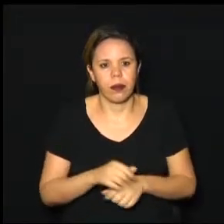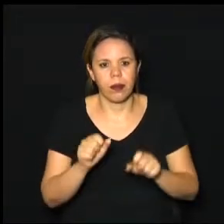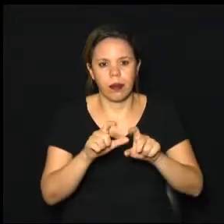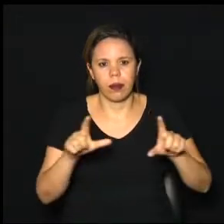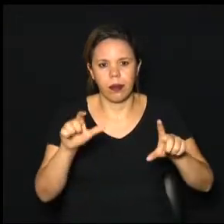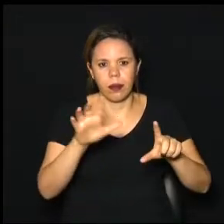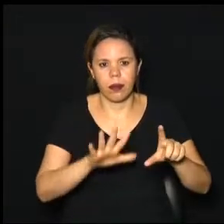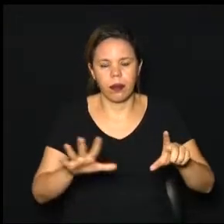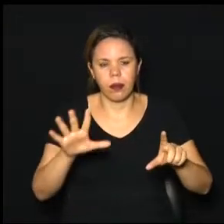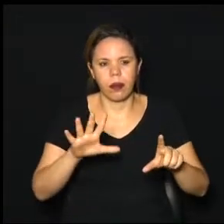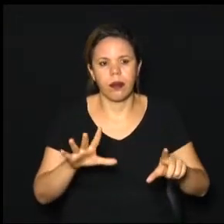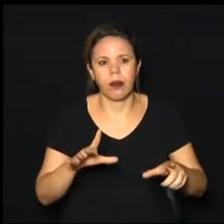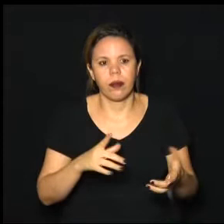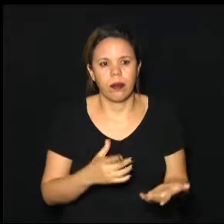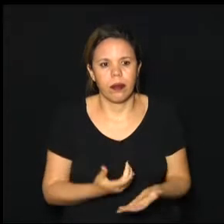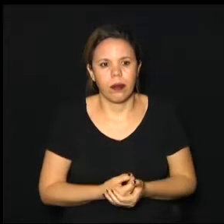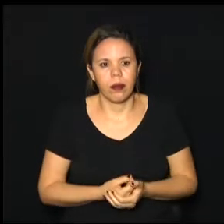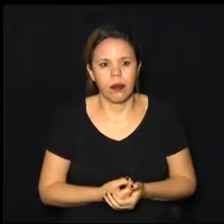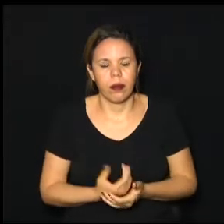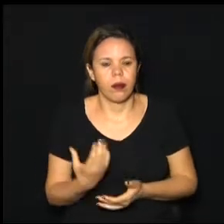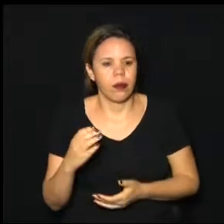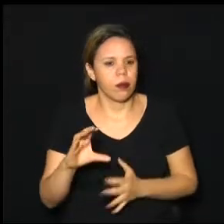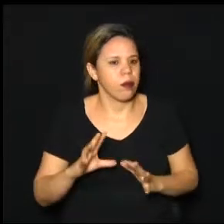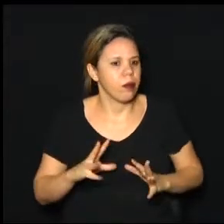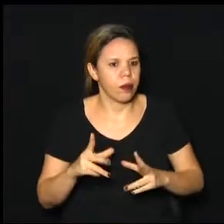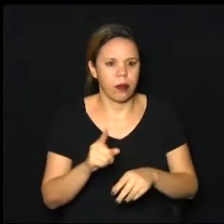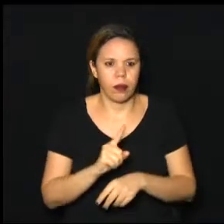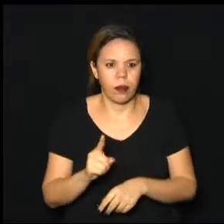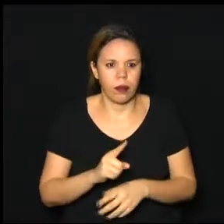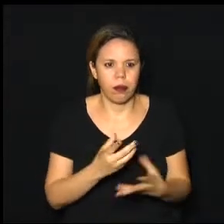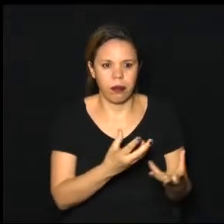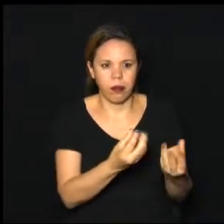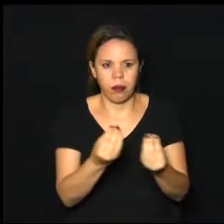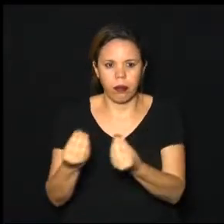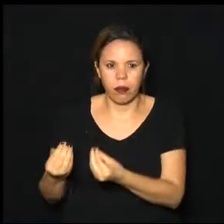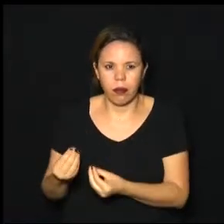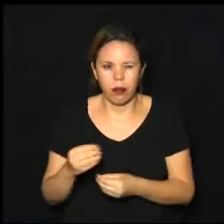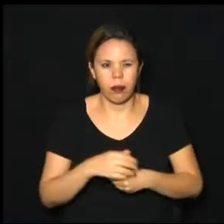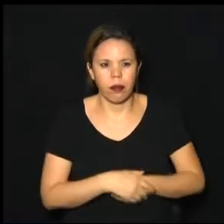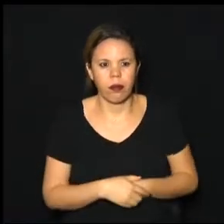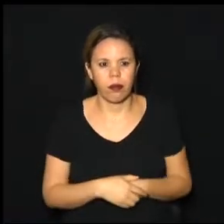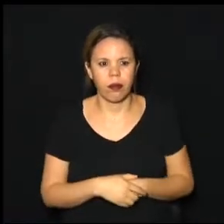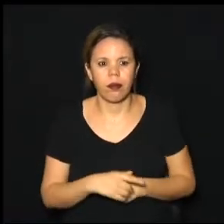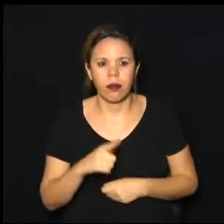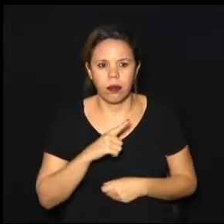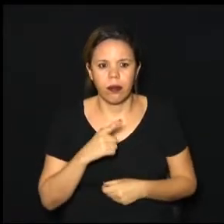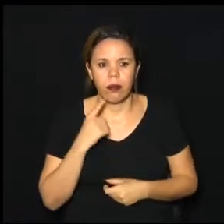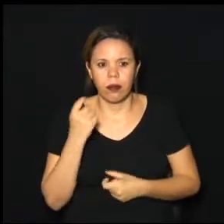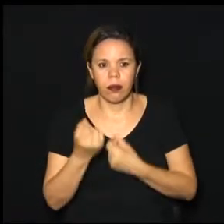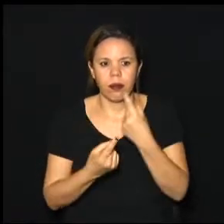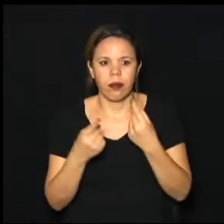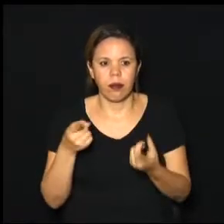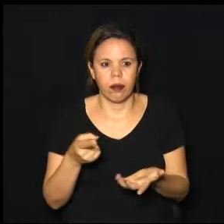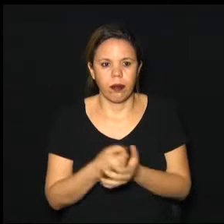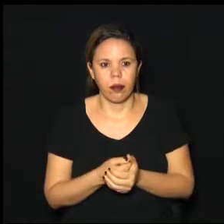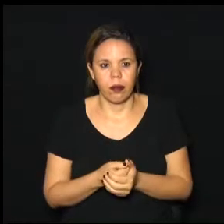slides. Evidentemente que eu não coloquei todas, que são muitas, mas temos aqui algumas. Eu vou tomar a liberdade de